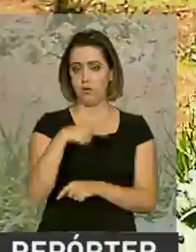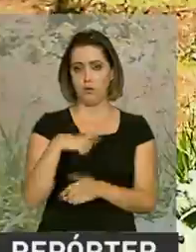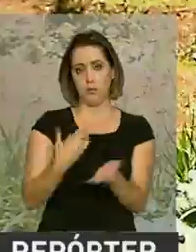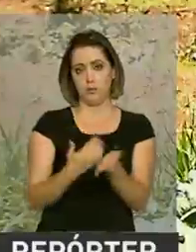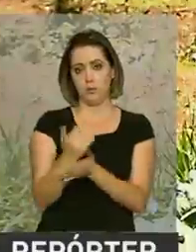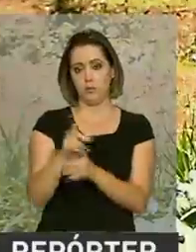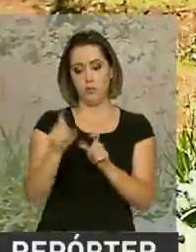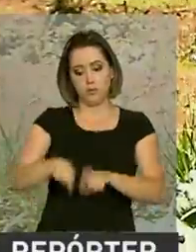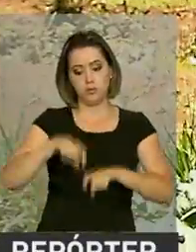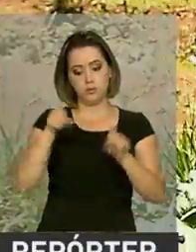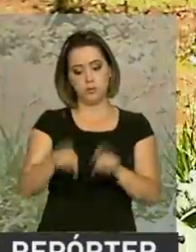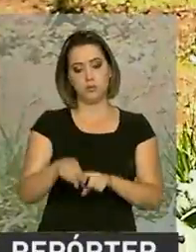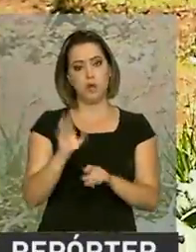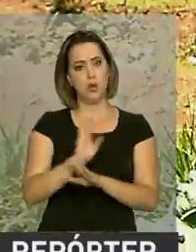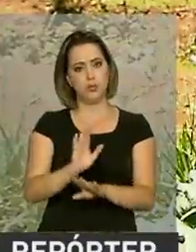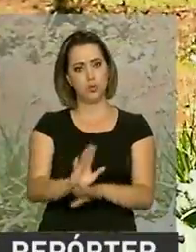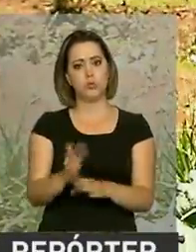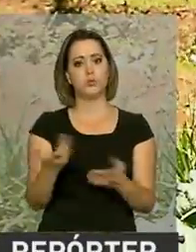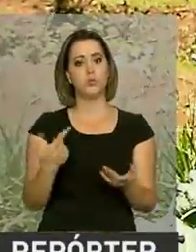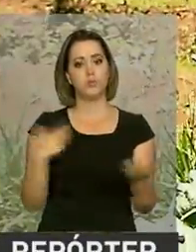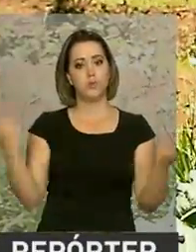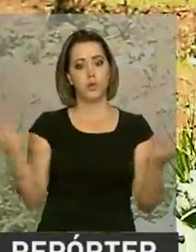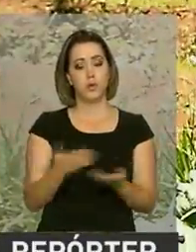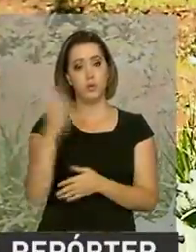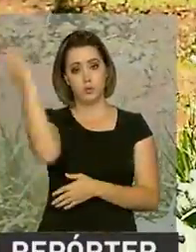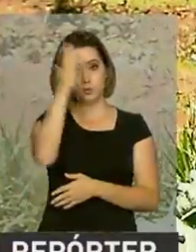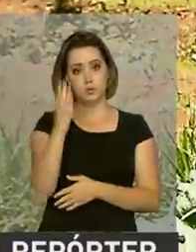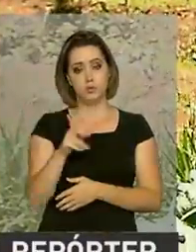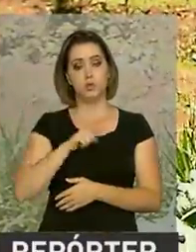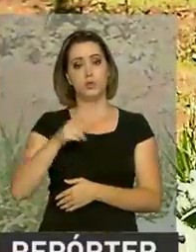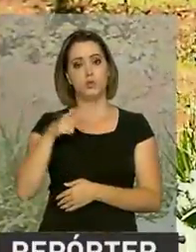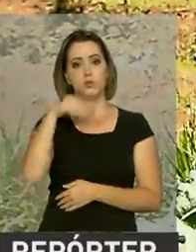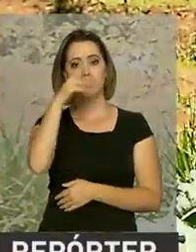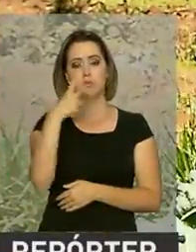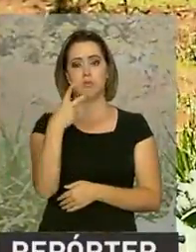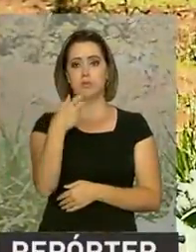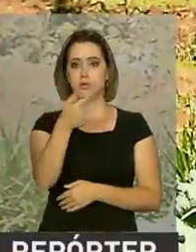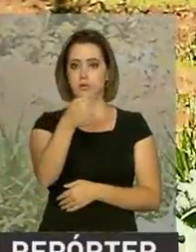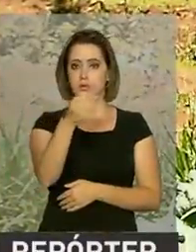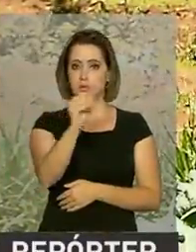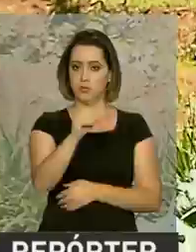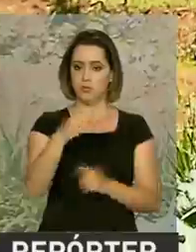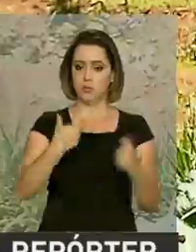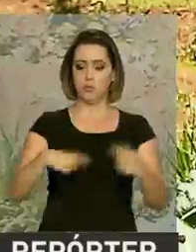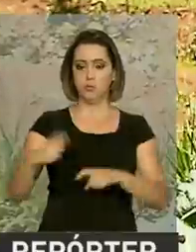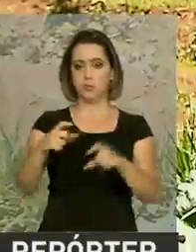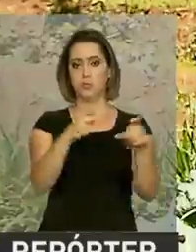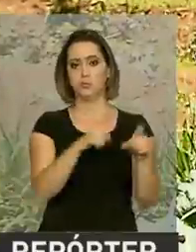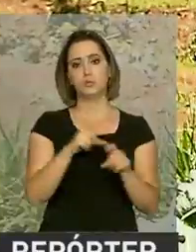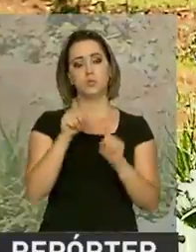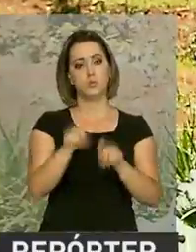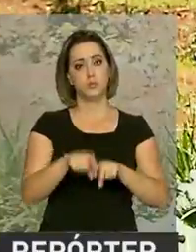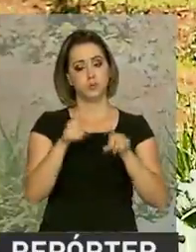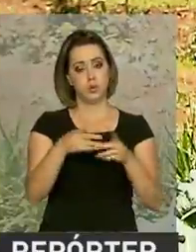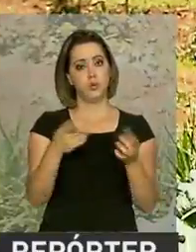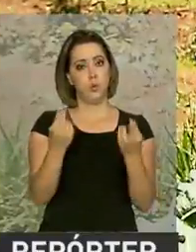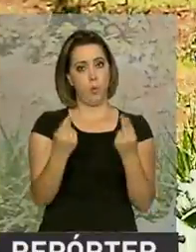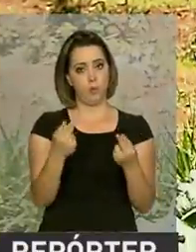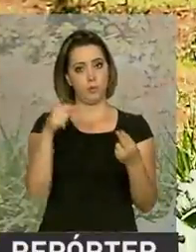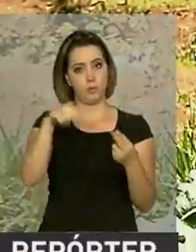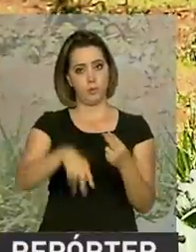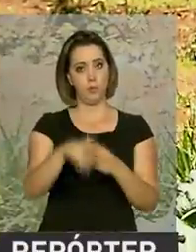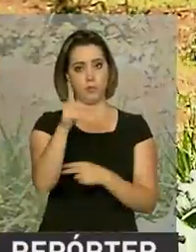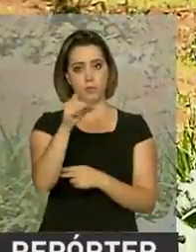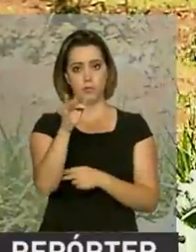base a agricultura solidária hoje no Brasil já existem mais de 70 comunidades do tipo só aqui no